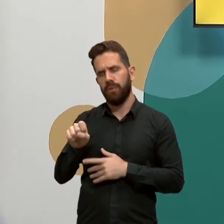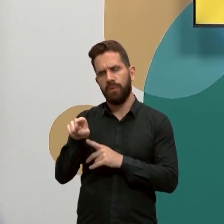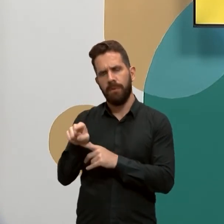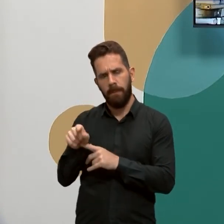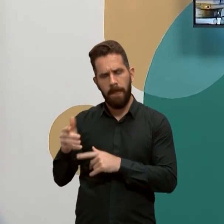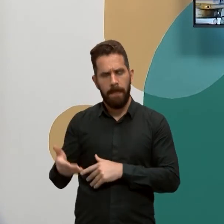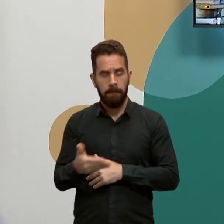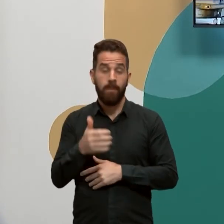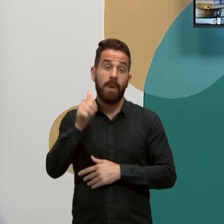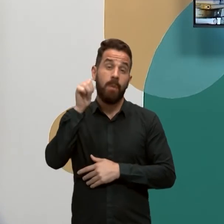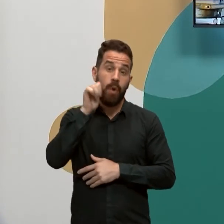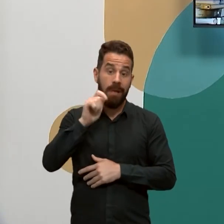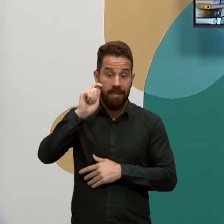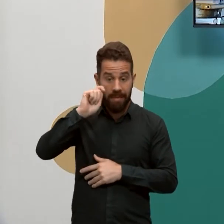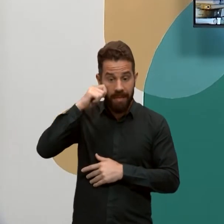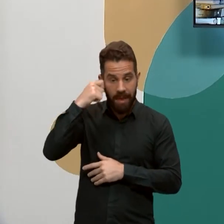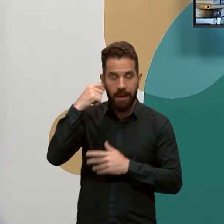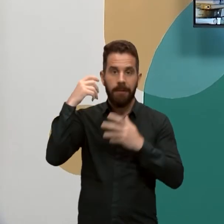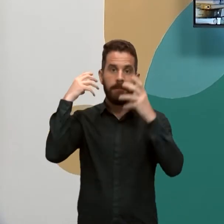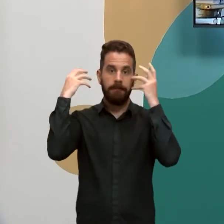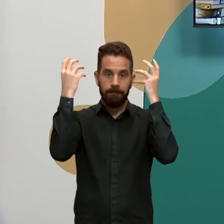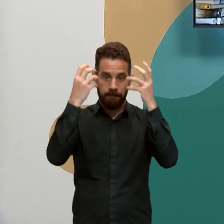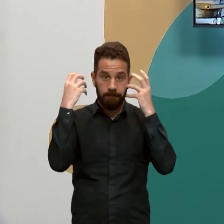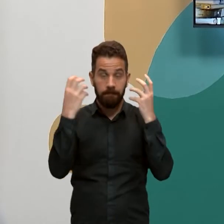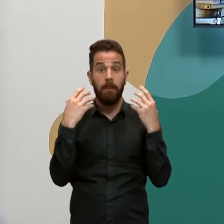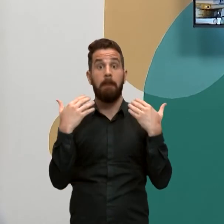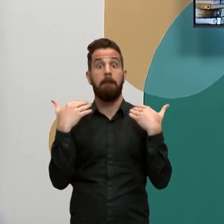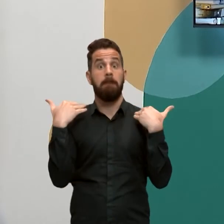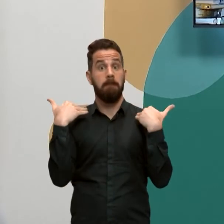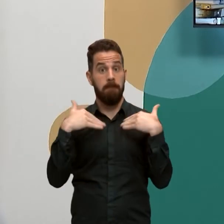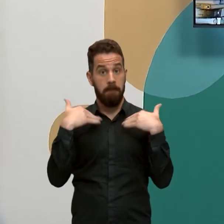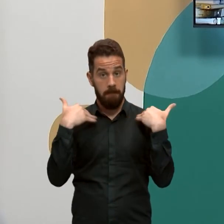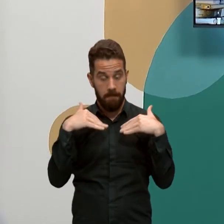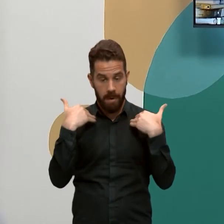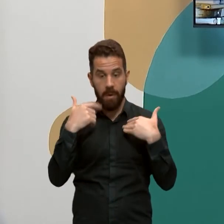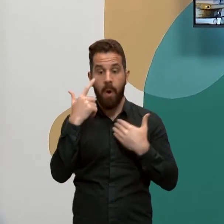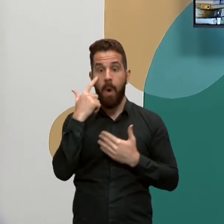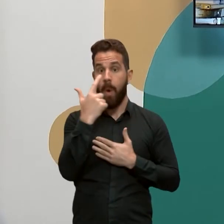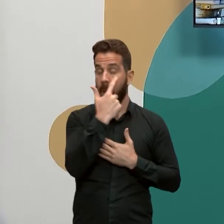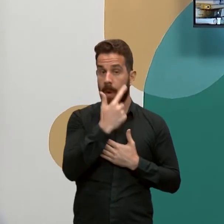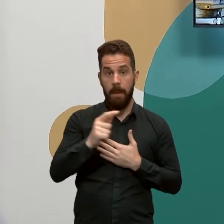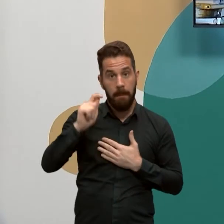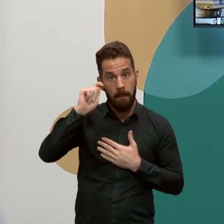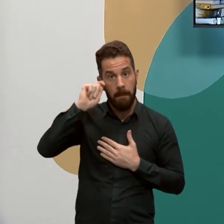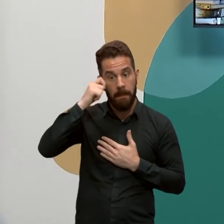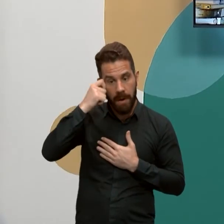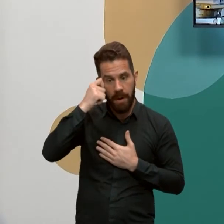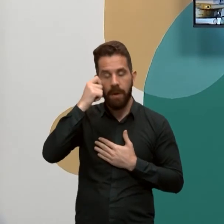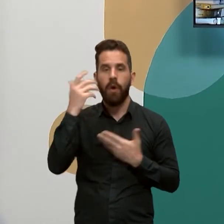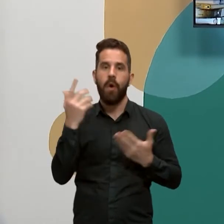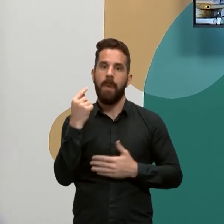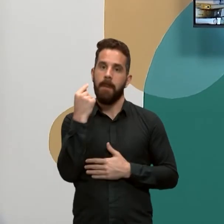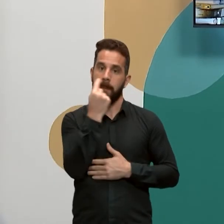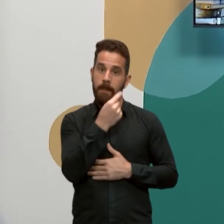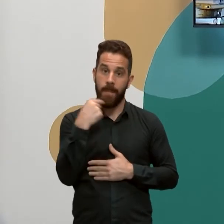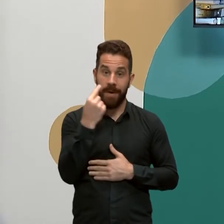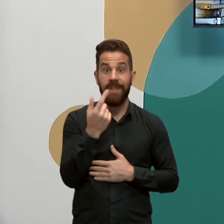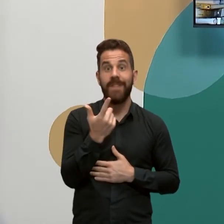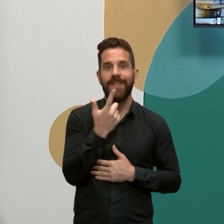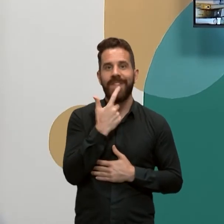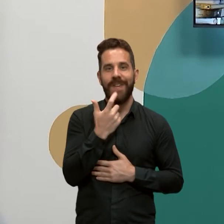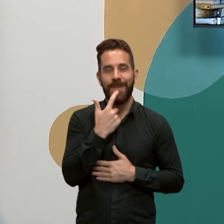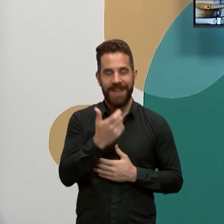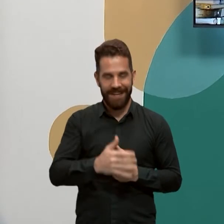mulher negra com cabelos crespos e pretos na altura dos ombros, olhos pretos e hoje usando um batom vermelho.